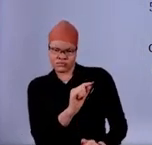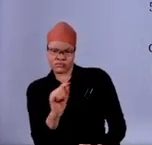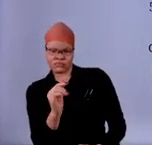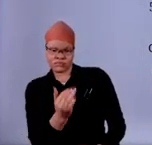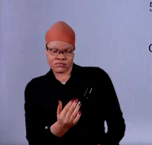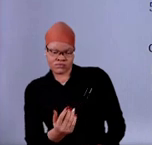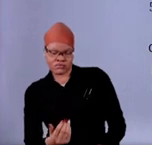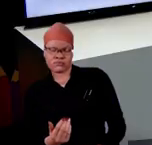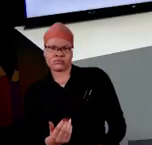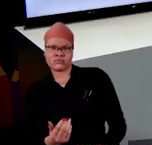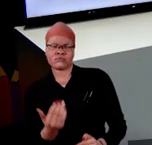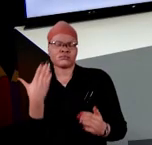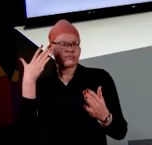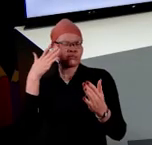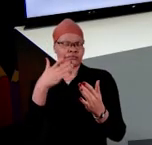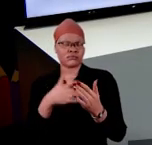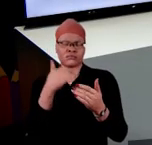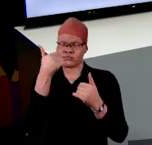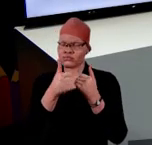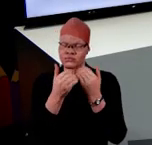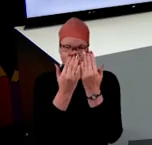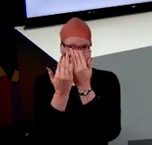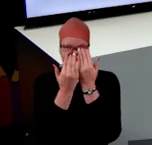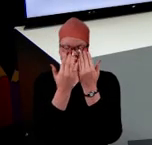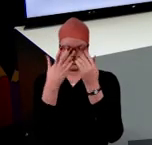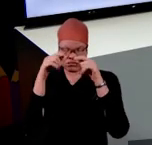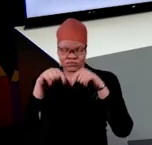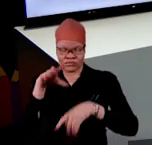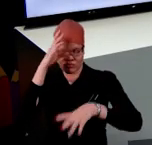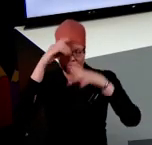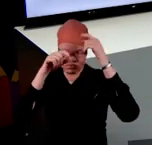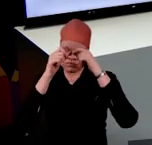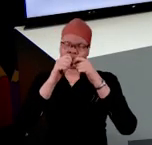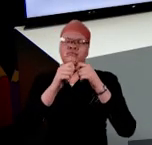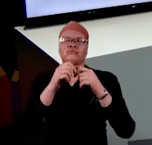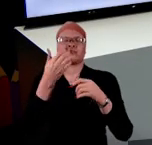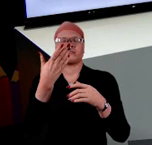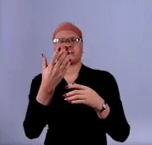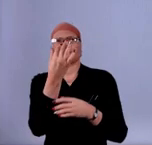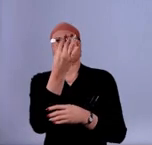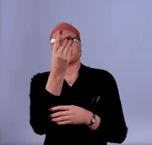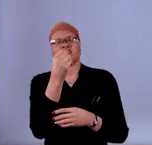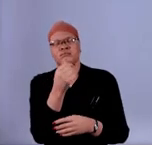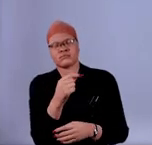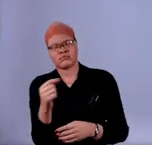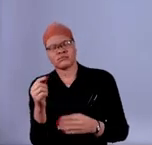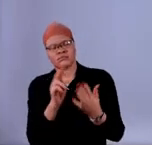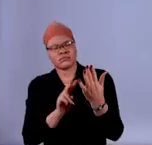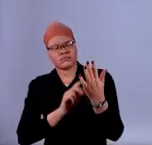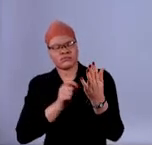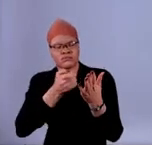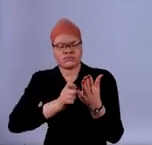respectivo denominador chegamos ao fim da nossa aula não é de hoje aprendemos frações